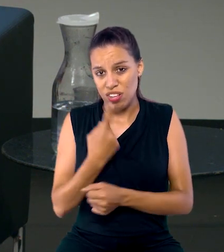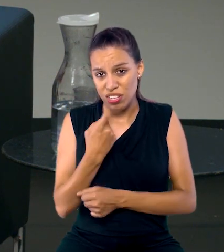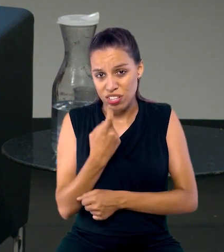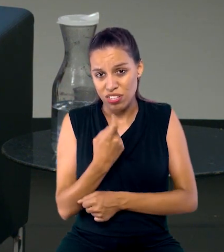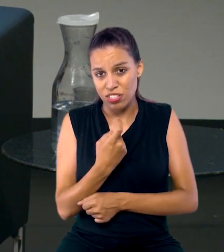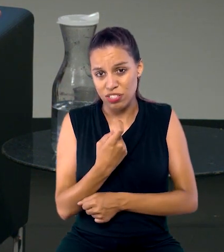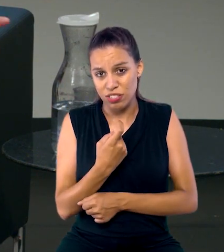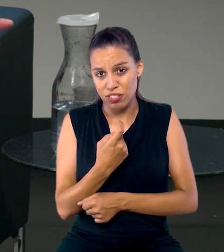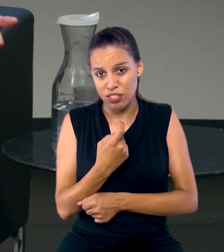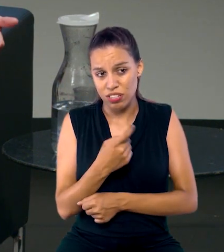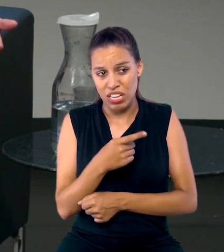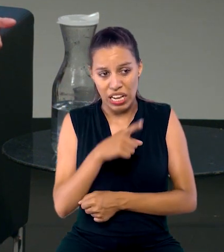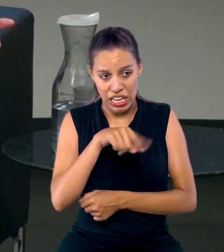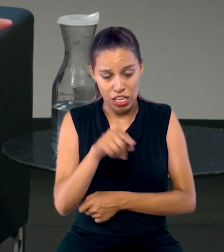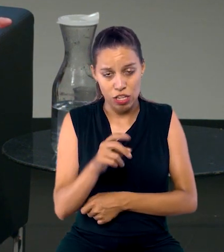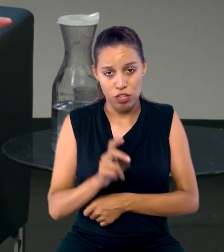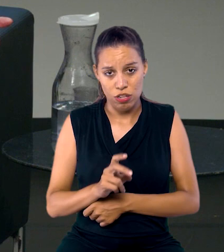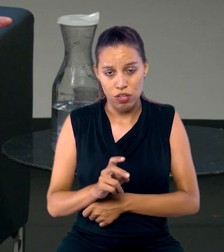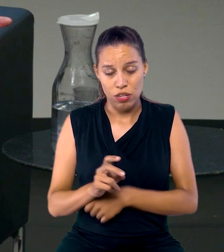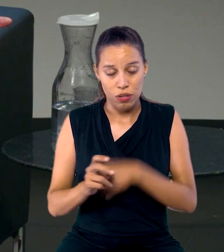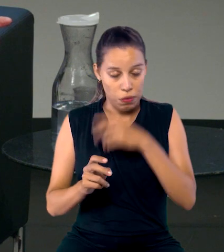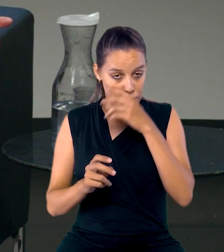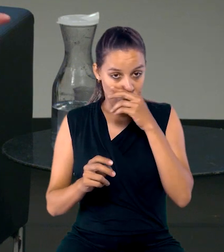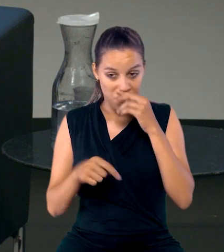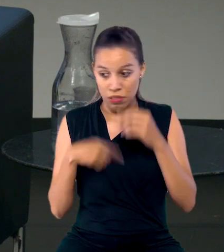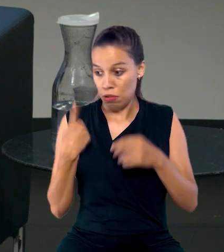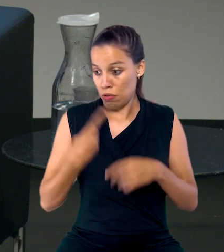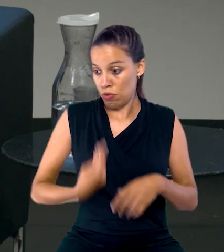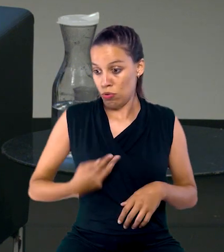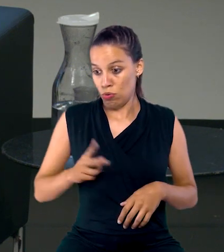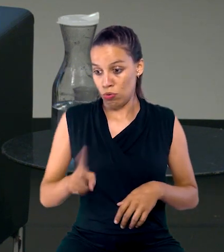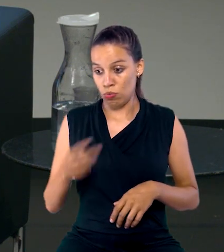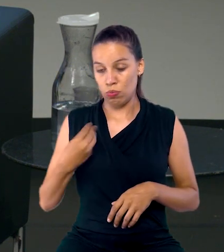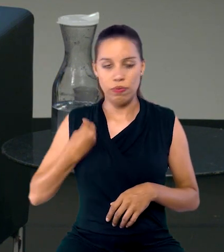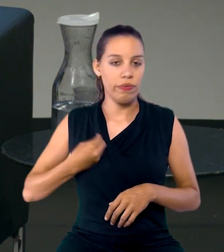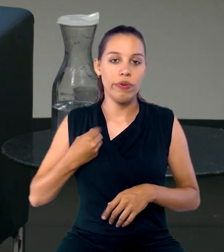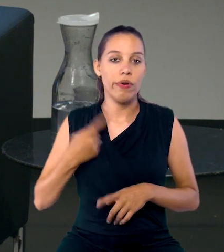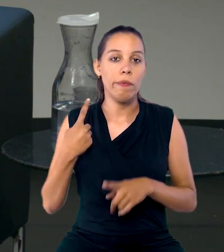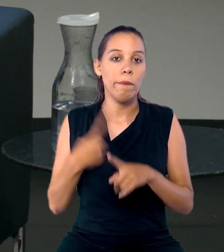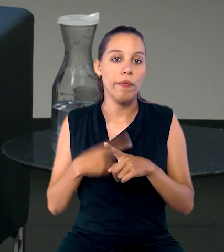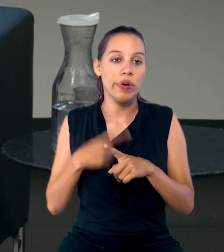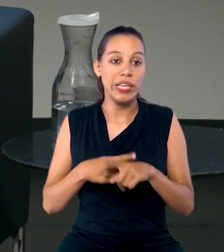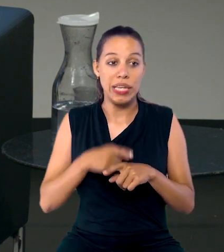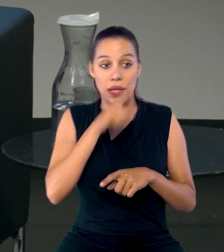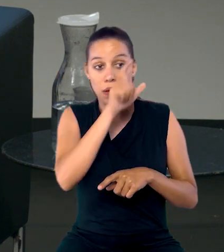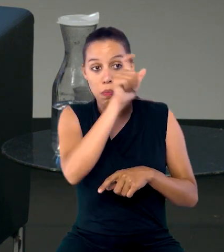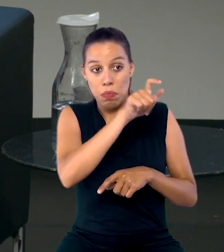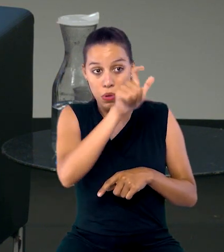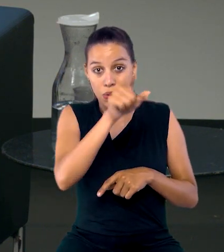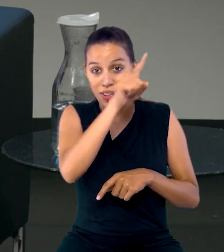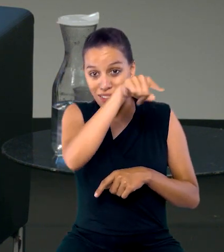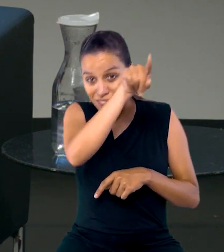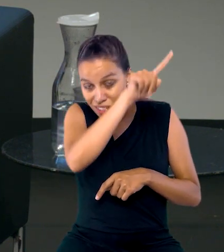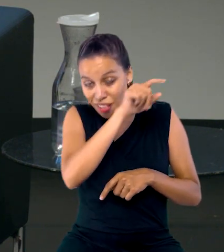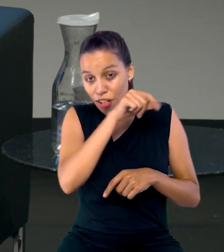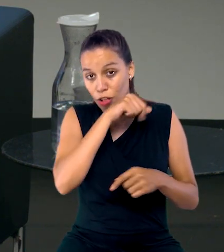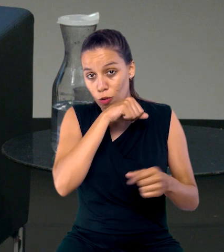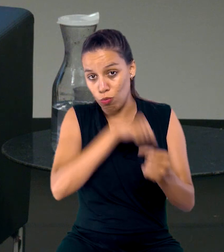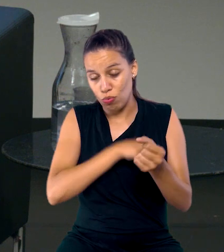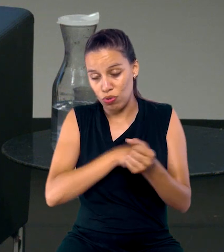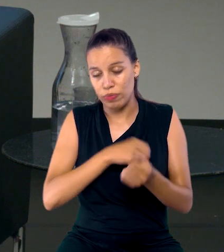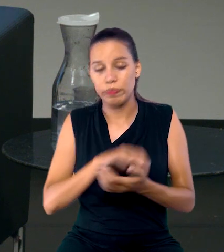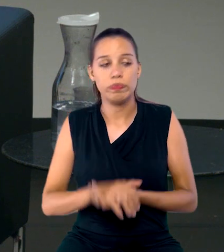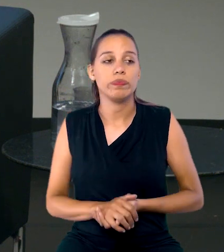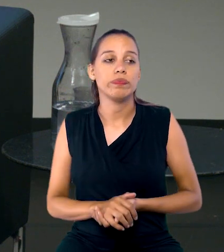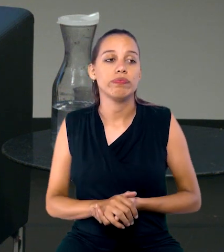E é o que nos mantém vivos. Né? Isso no mundo inteiro. Né? Então, e